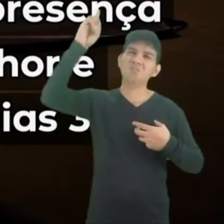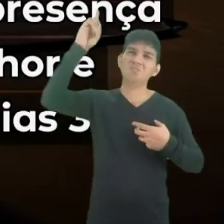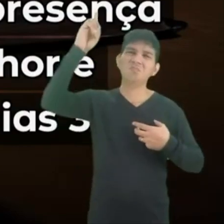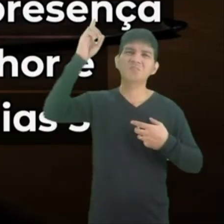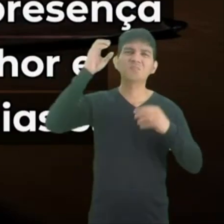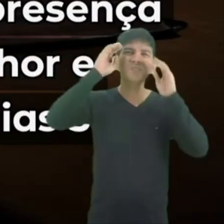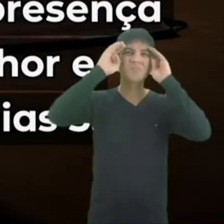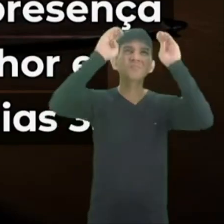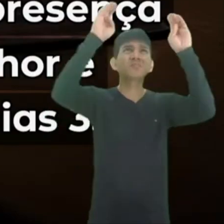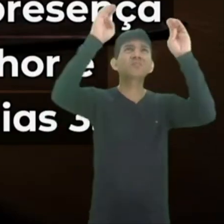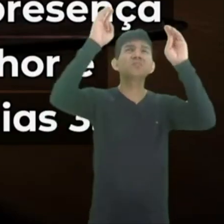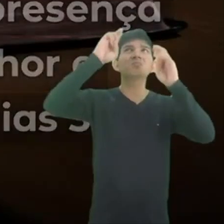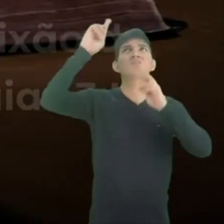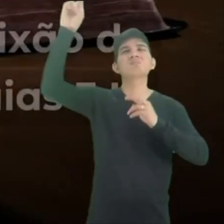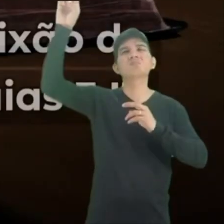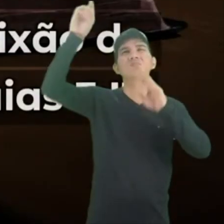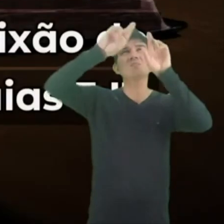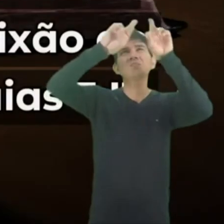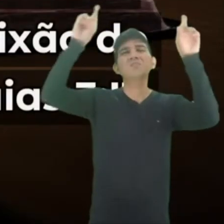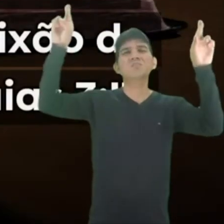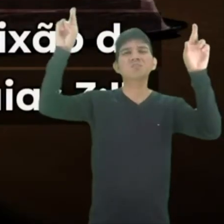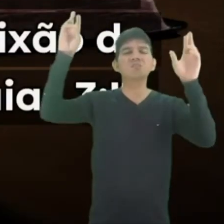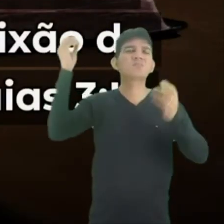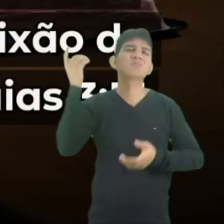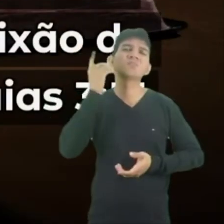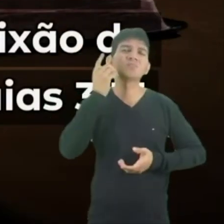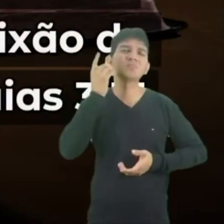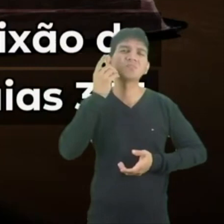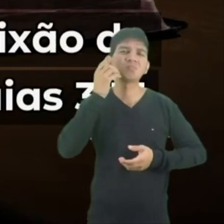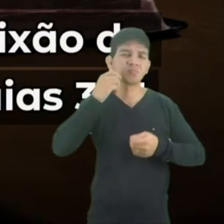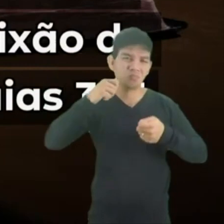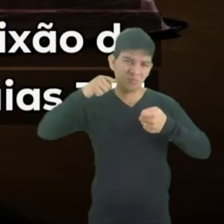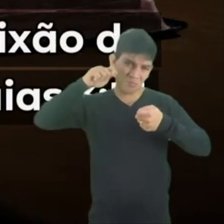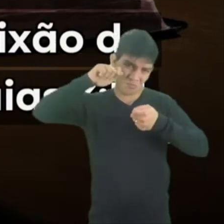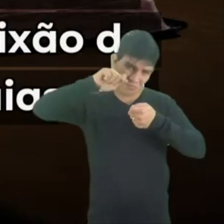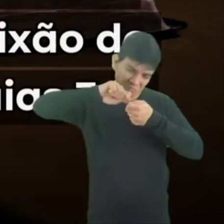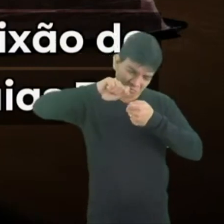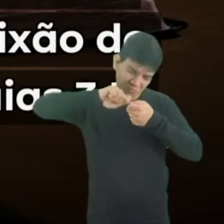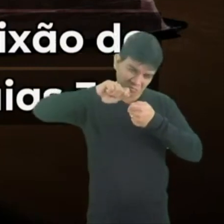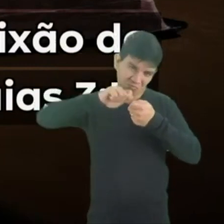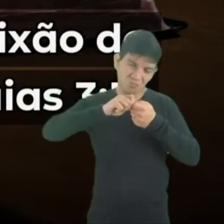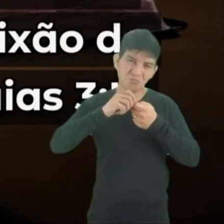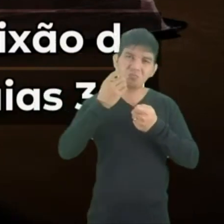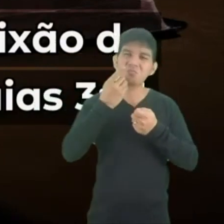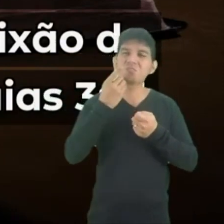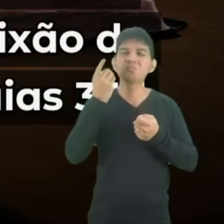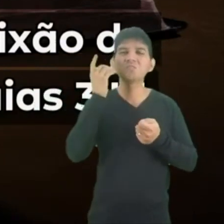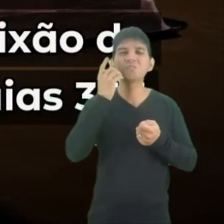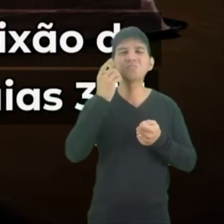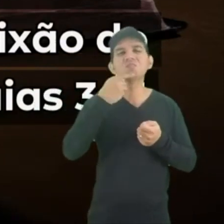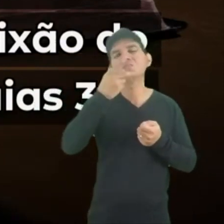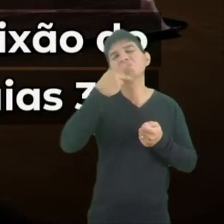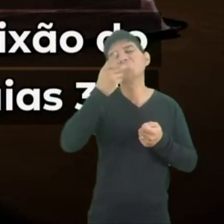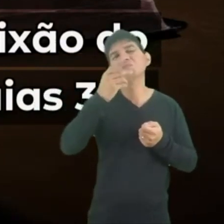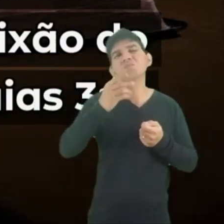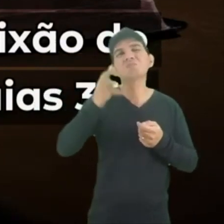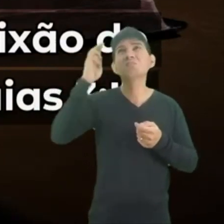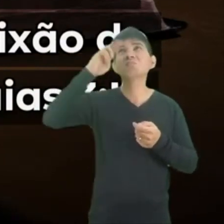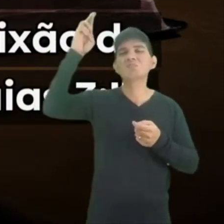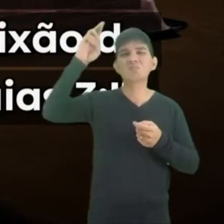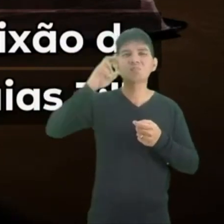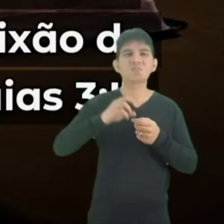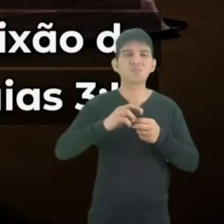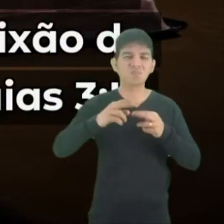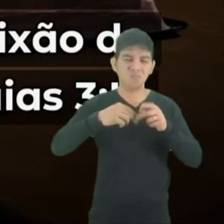seu nome. No dia em que eu agir, diz o Senhor dos Exércitos, eles serão meu tesouro pessoal. Eu